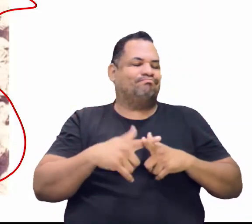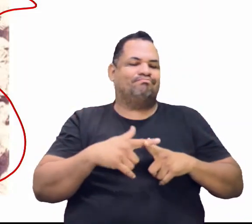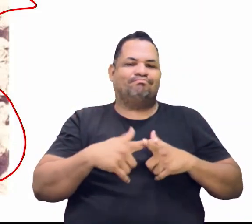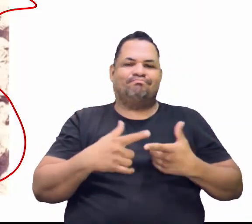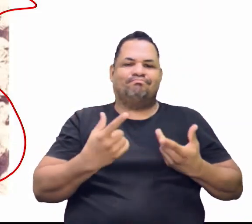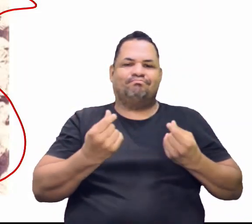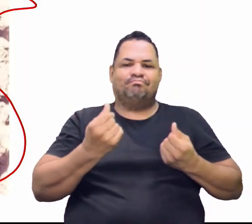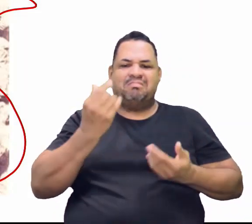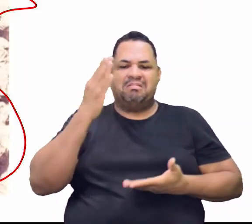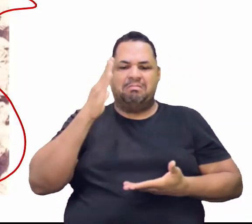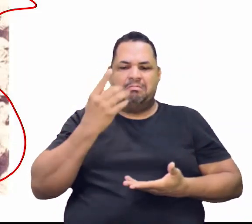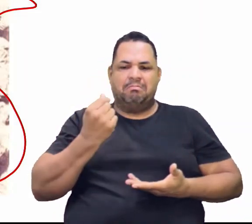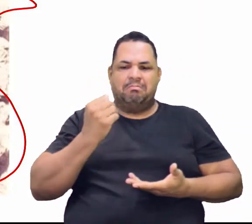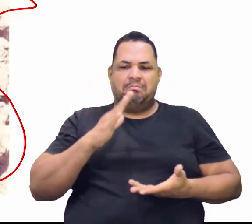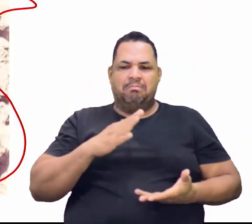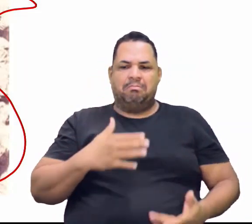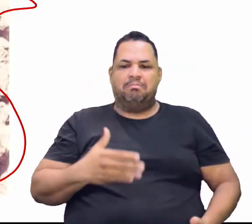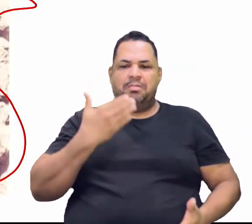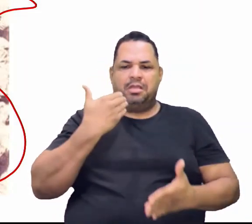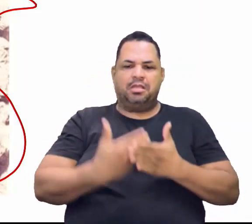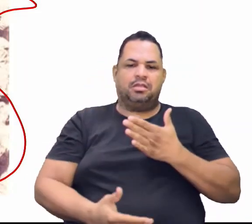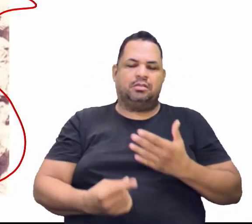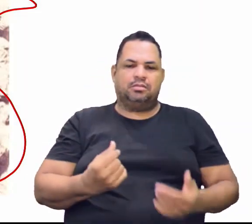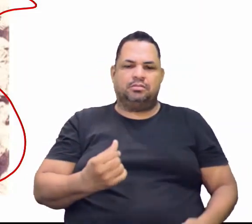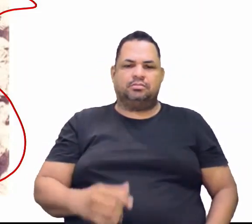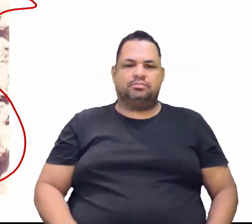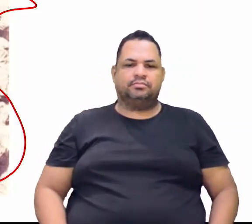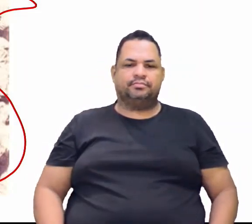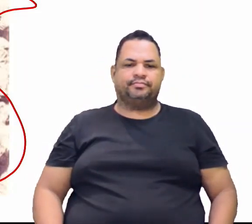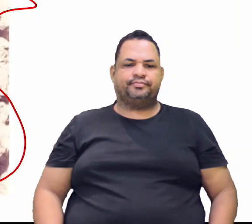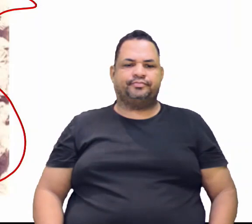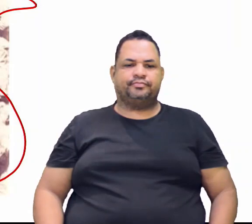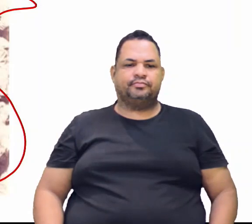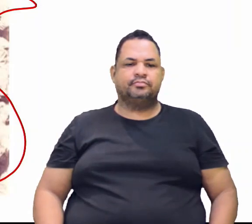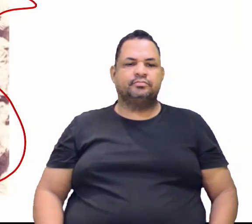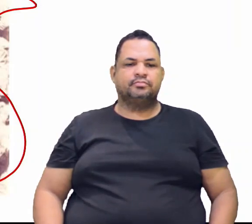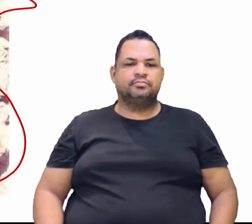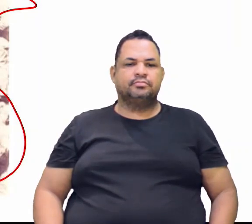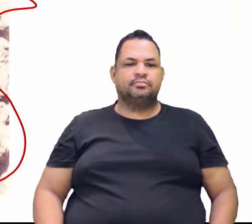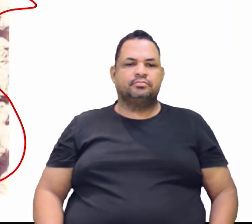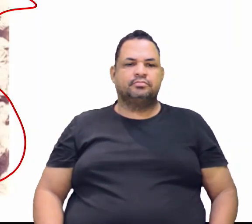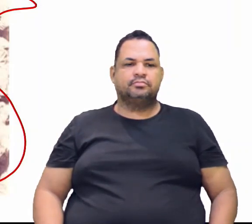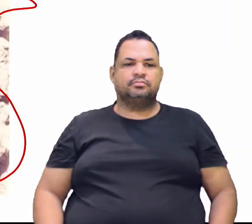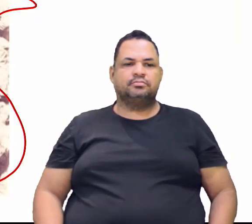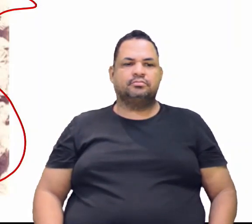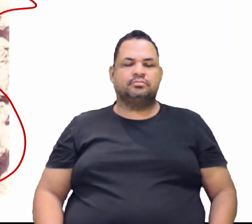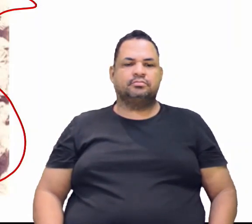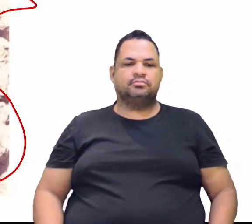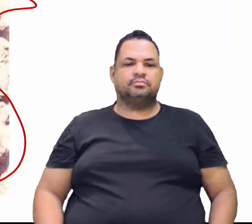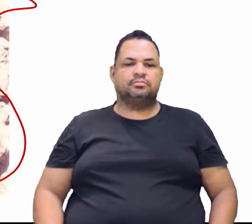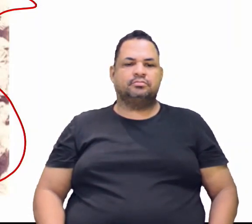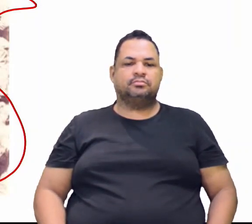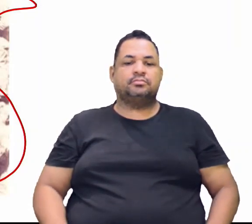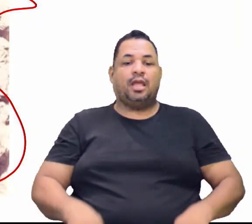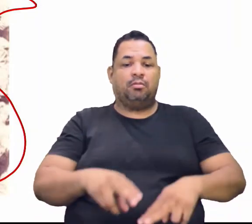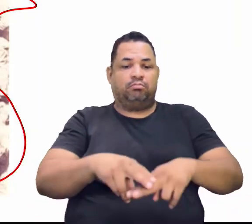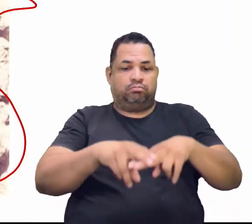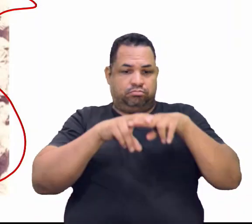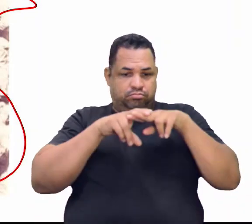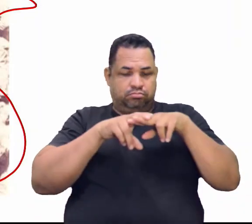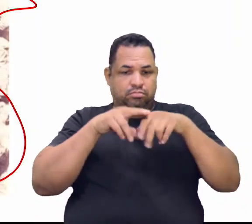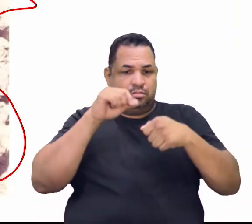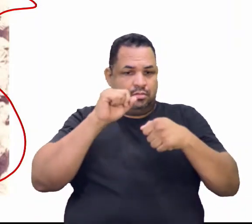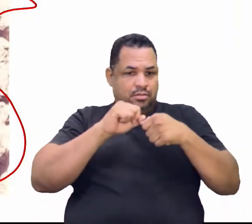prejuízo. Aonde foi que quebrou? Vai ter que andar todo o trajeto até descobrir e resolver o problema. Então, por isso que